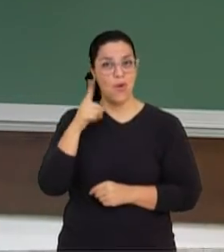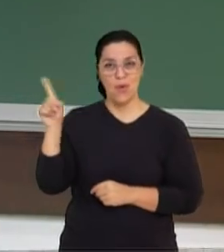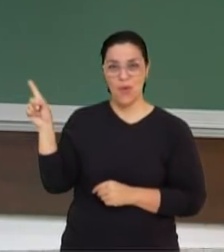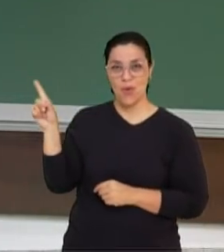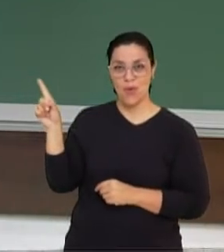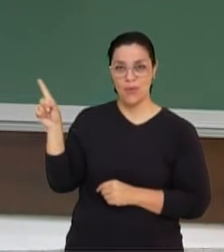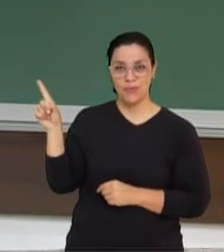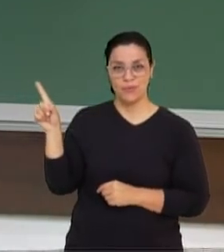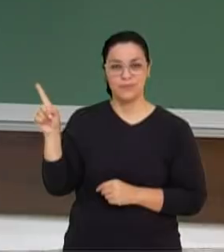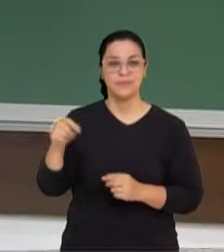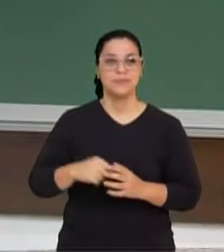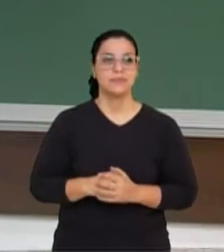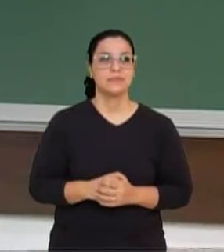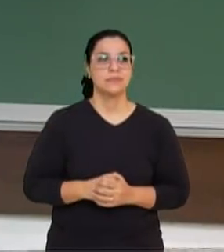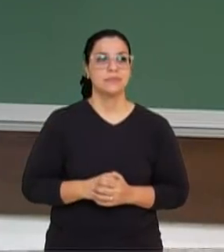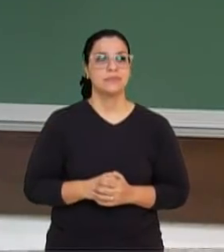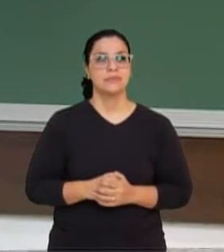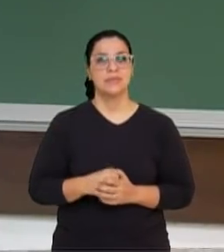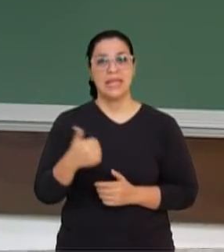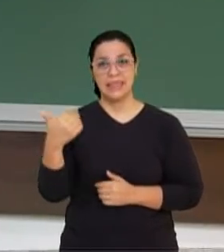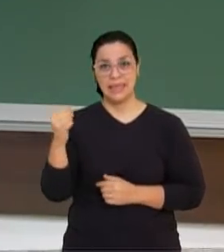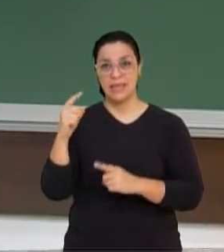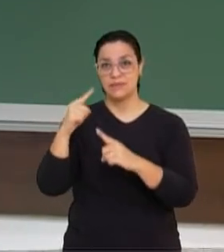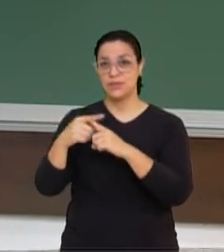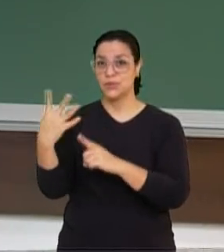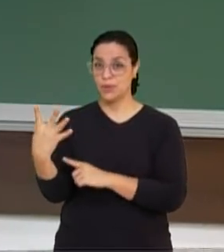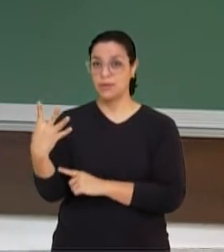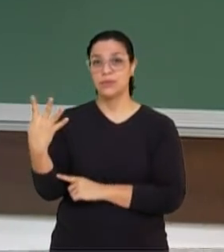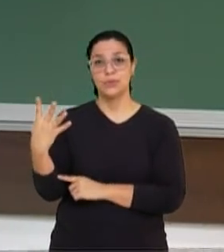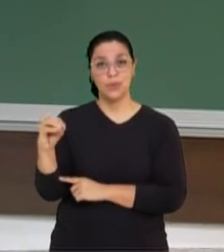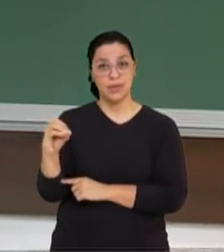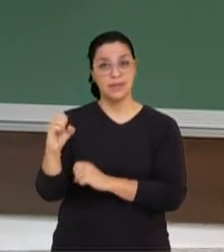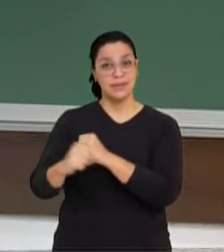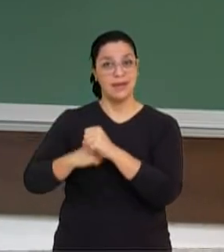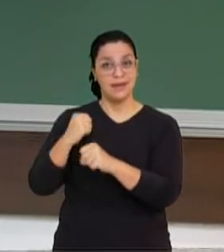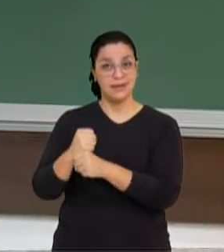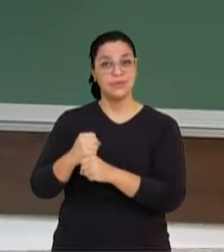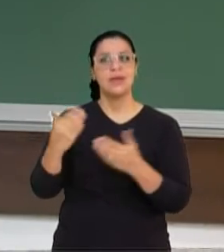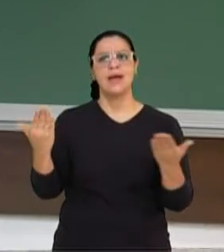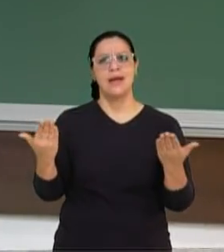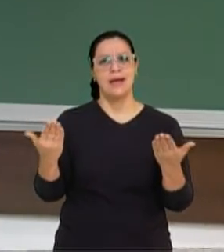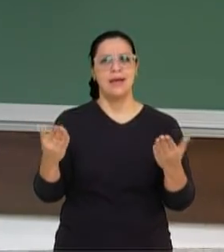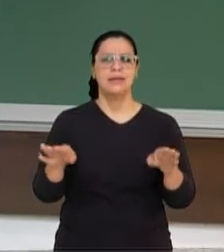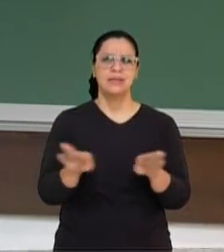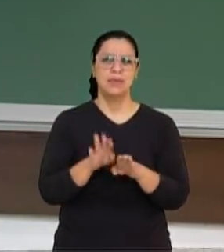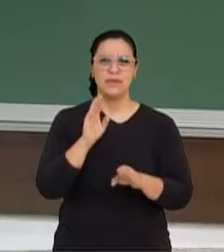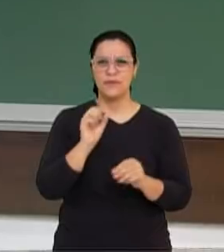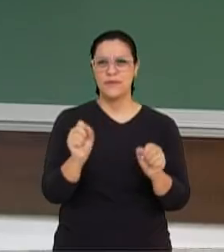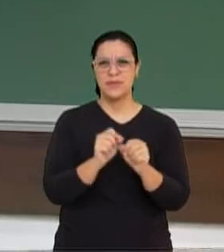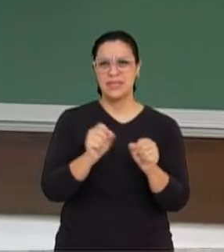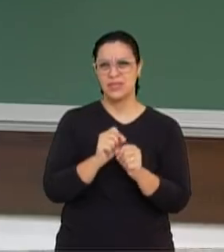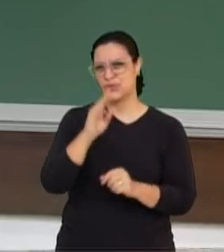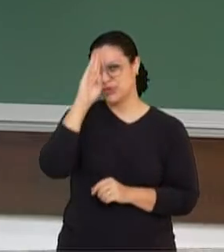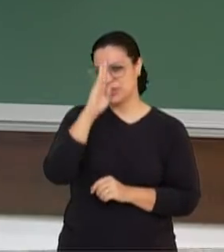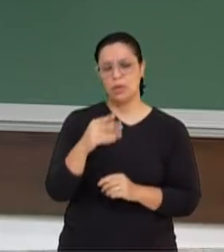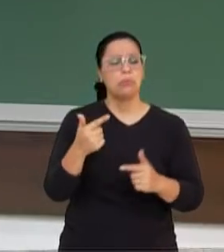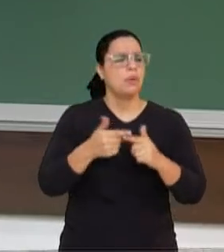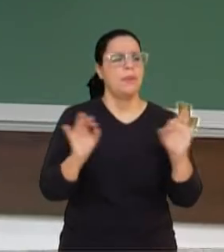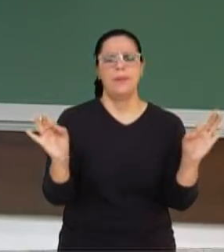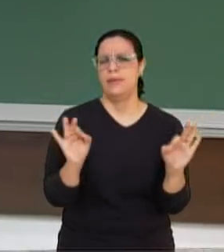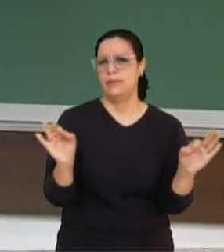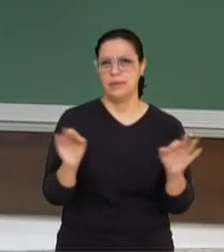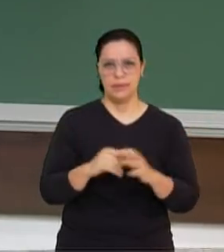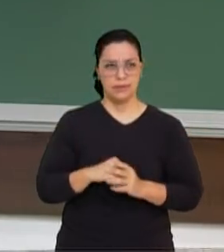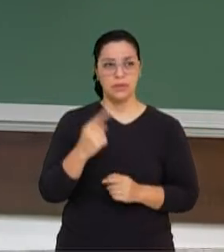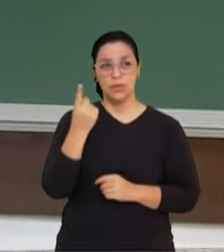tenho que fazer do outro. Então, 10 vezes 4 são 40 anos. Ah, professora, mas eu fiz já de cabeça. Não tem problema,